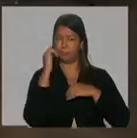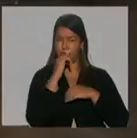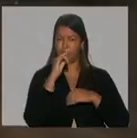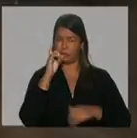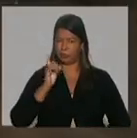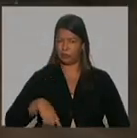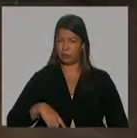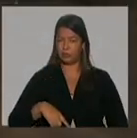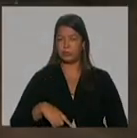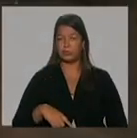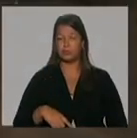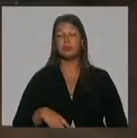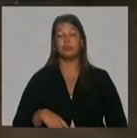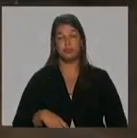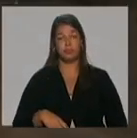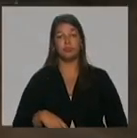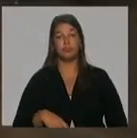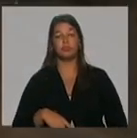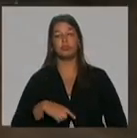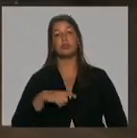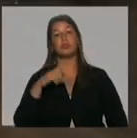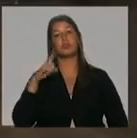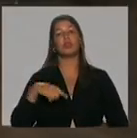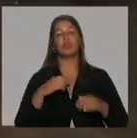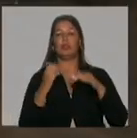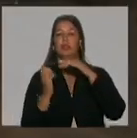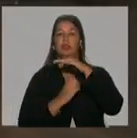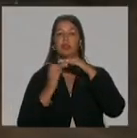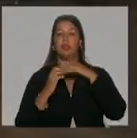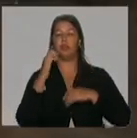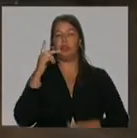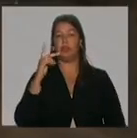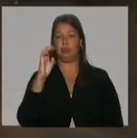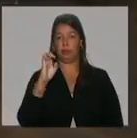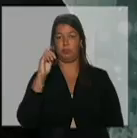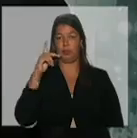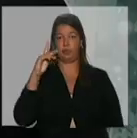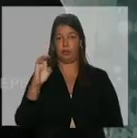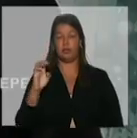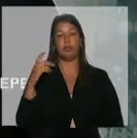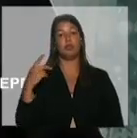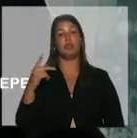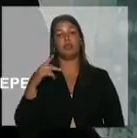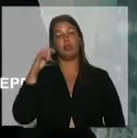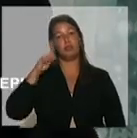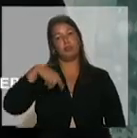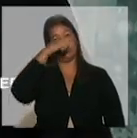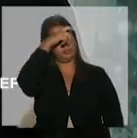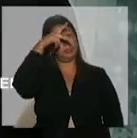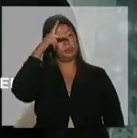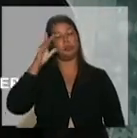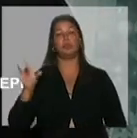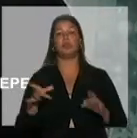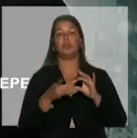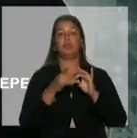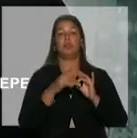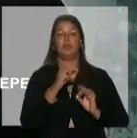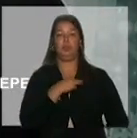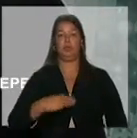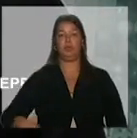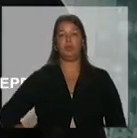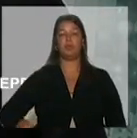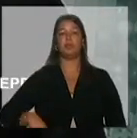isso? Exatamente, Fernanda. A empresa de pesquisa energética, a EPE, ela é uma empresa pública vinculada